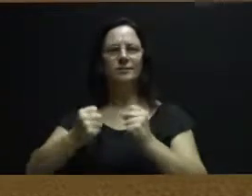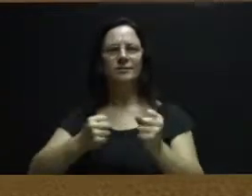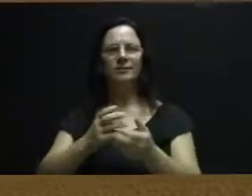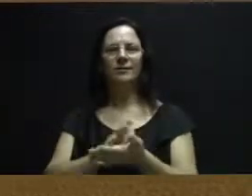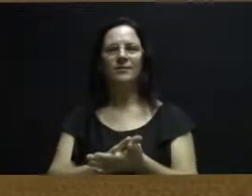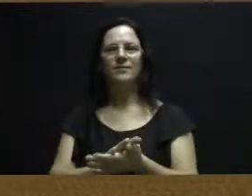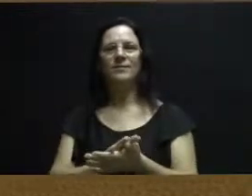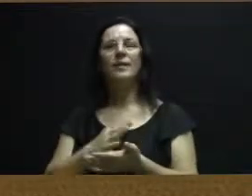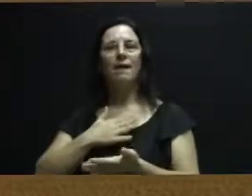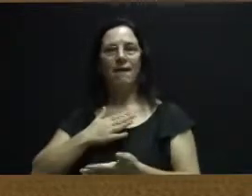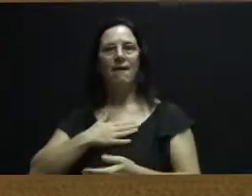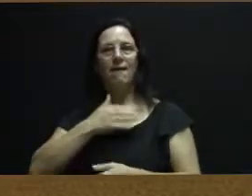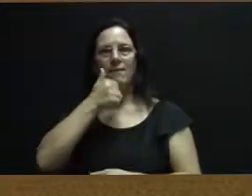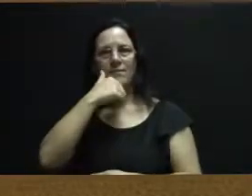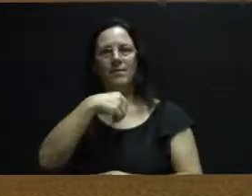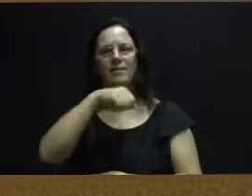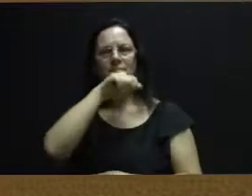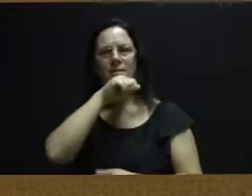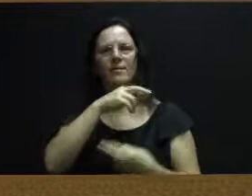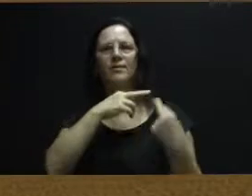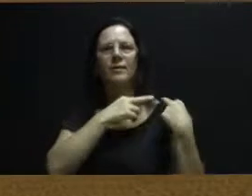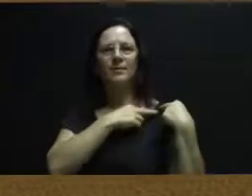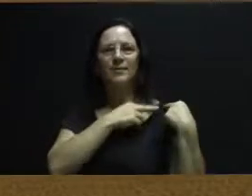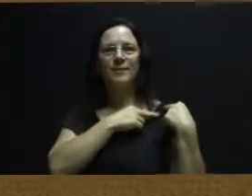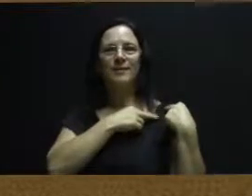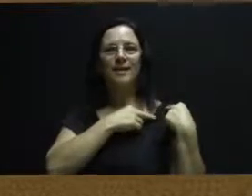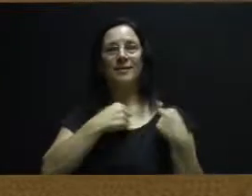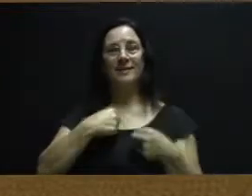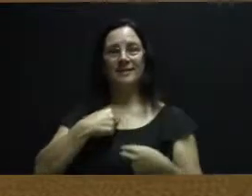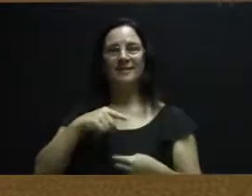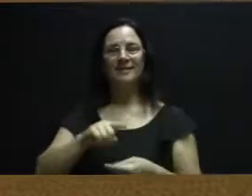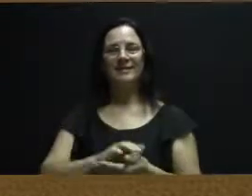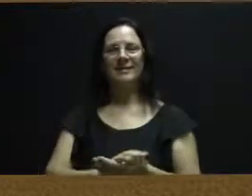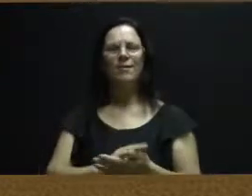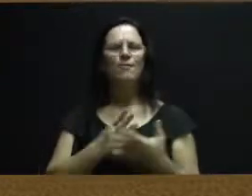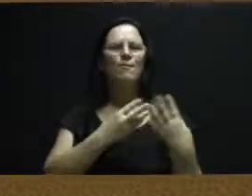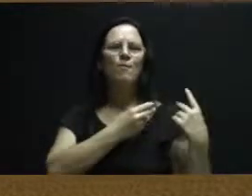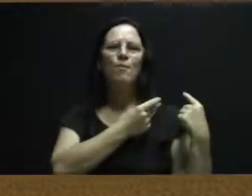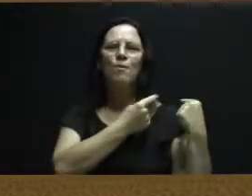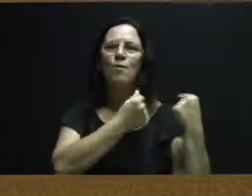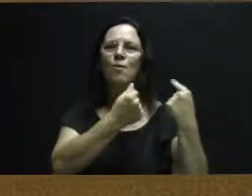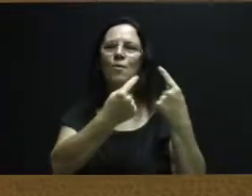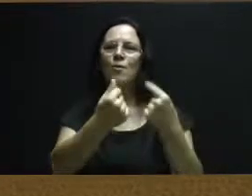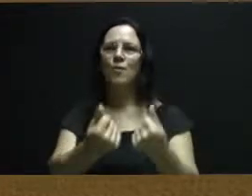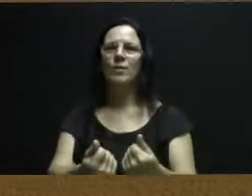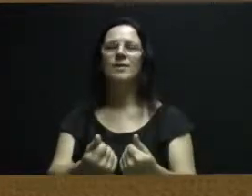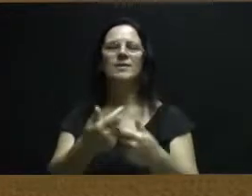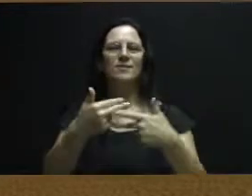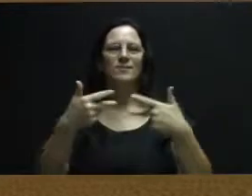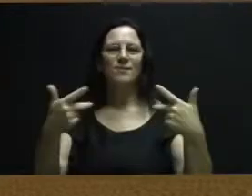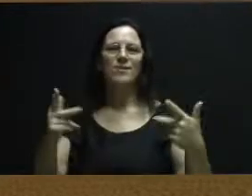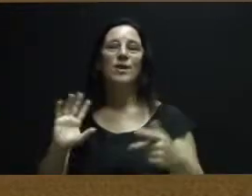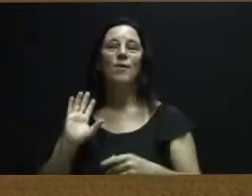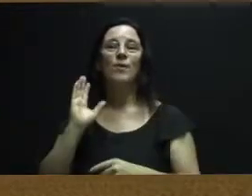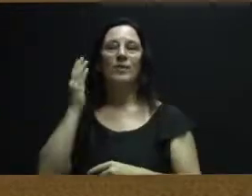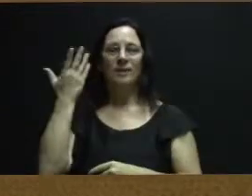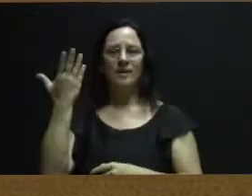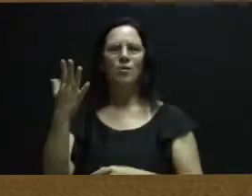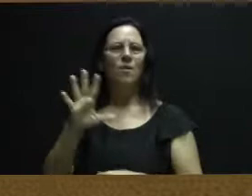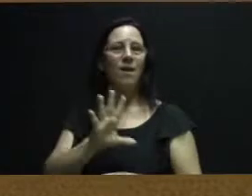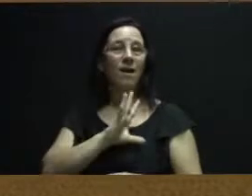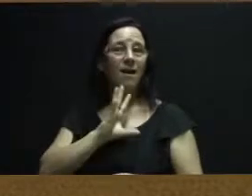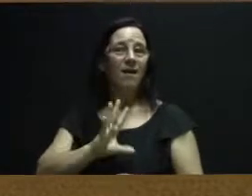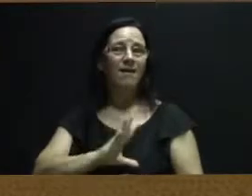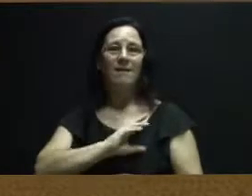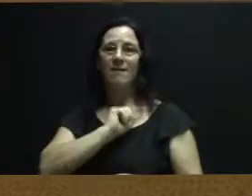ela é responsável, hoje eu estou aqui para falar dela, não de mim, de muitas coisas que aconteceram em Cubatão, no que ela conhece, no que ela ama, no que